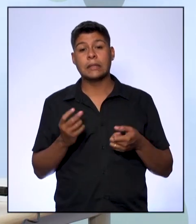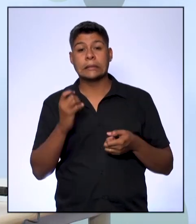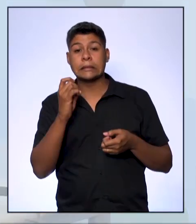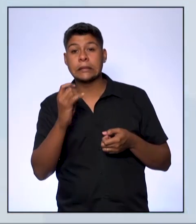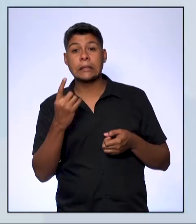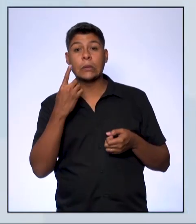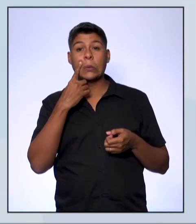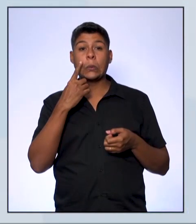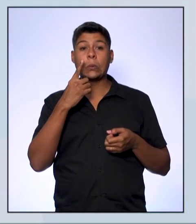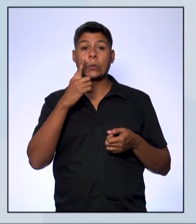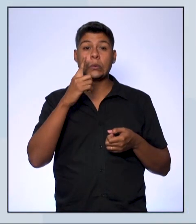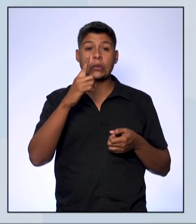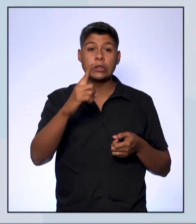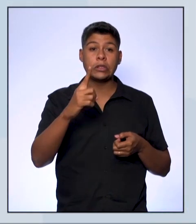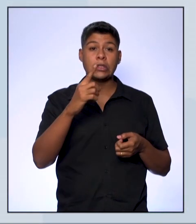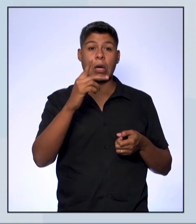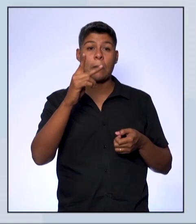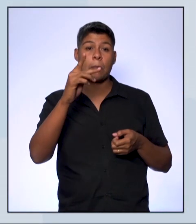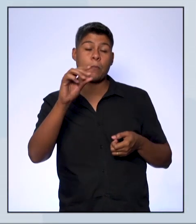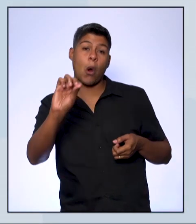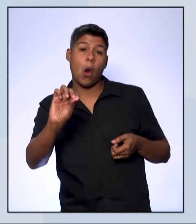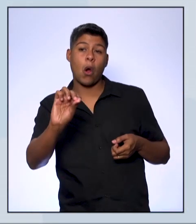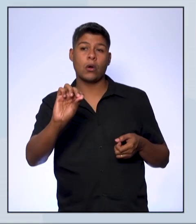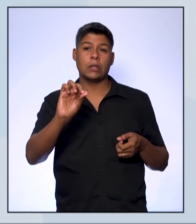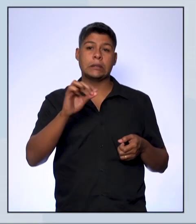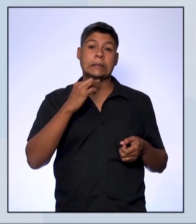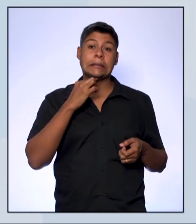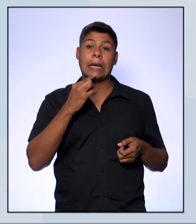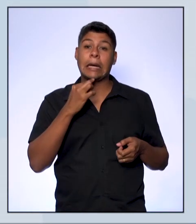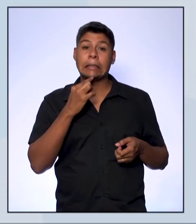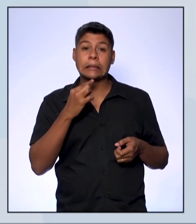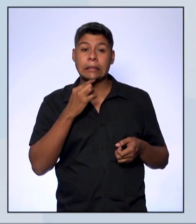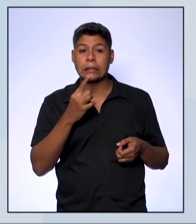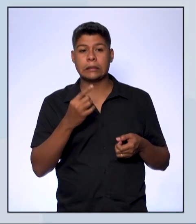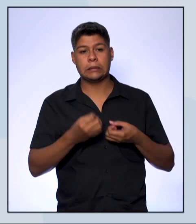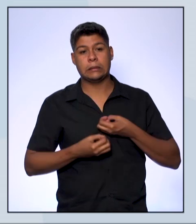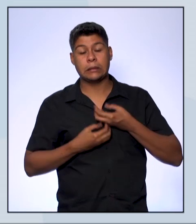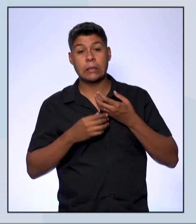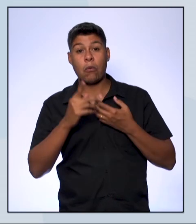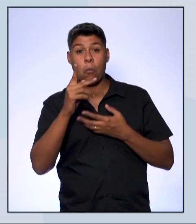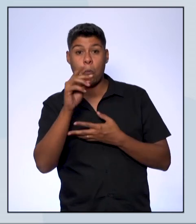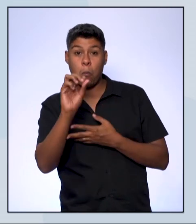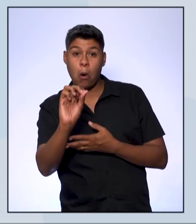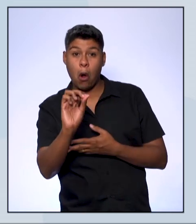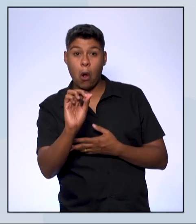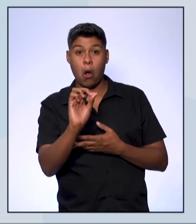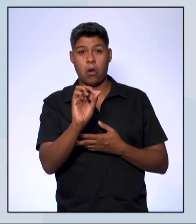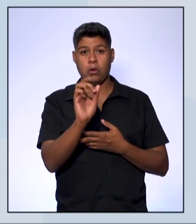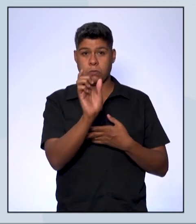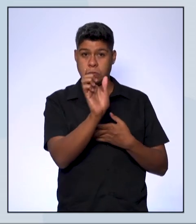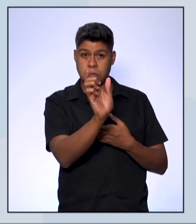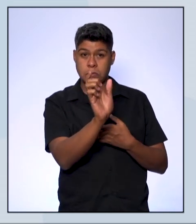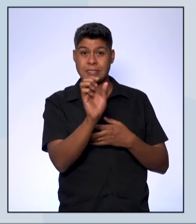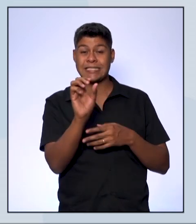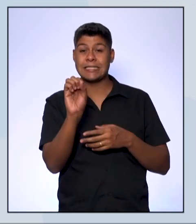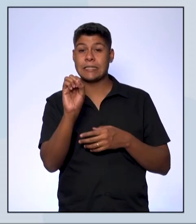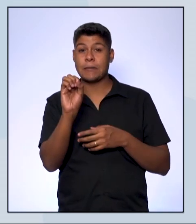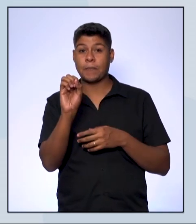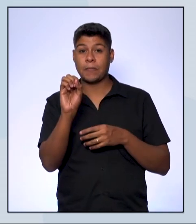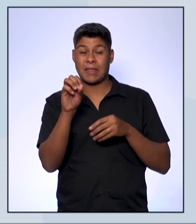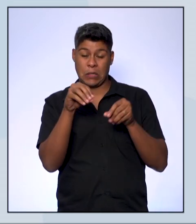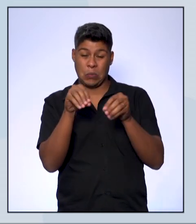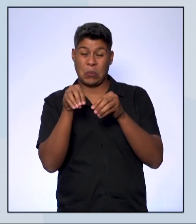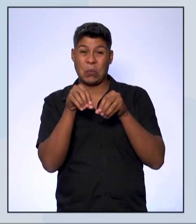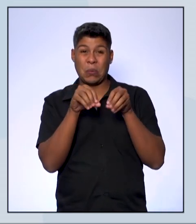em um dia ser pó cinza e nada a expressão fosse ensinada mal mas há mais o